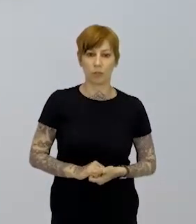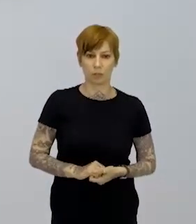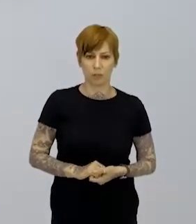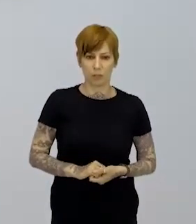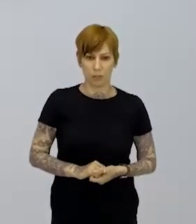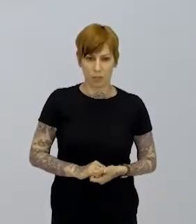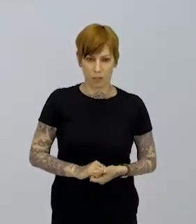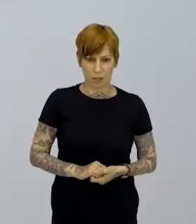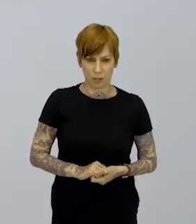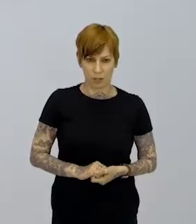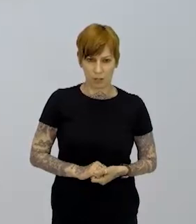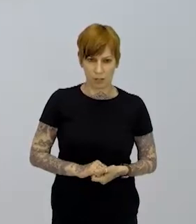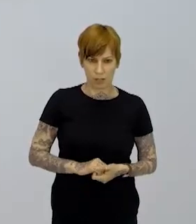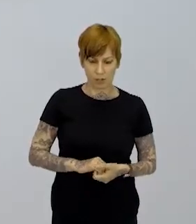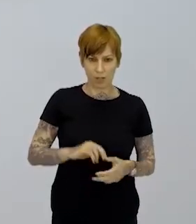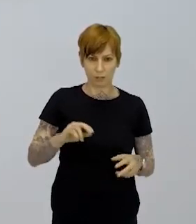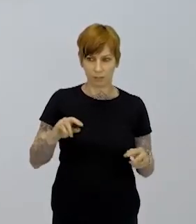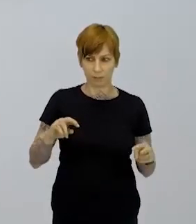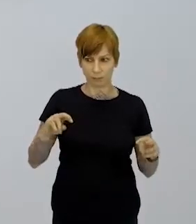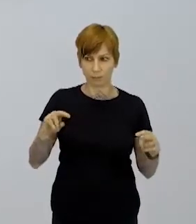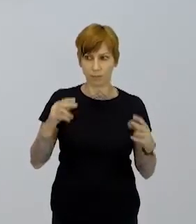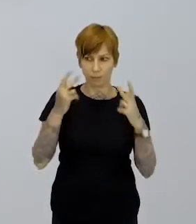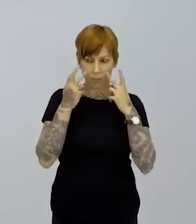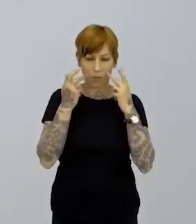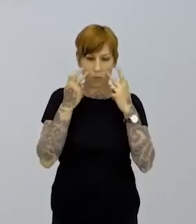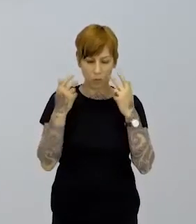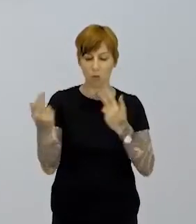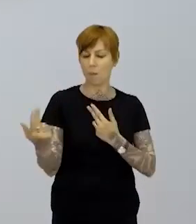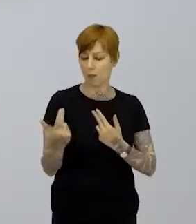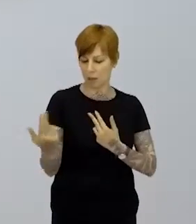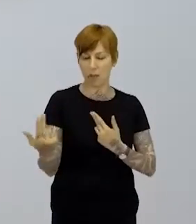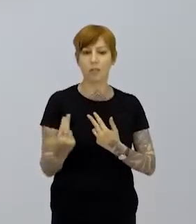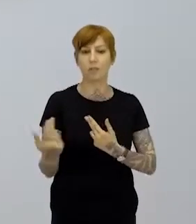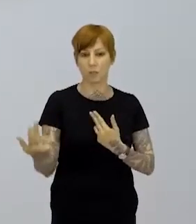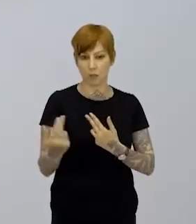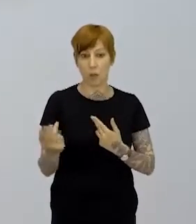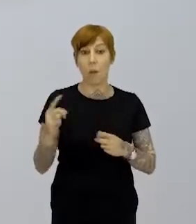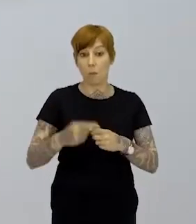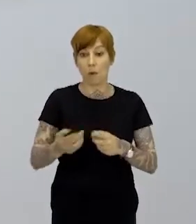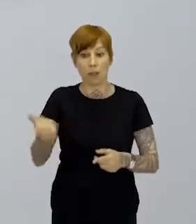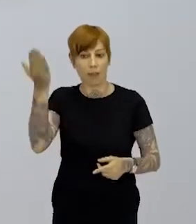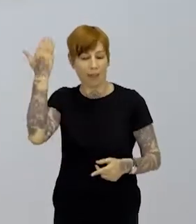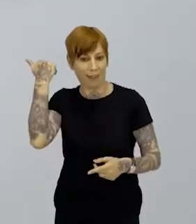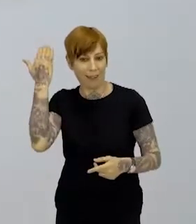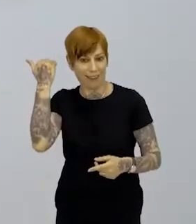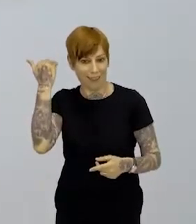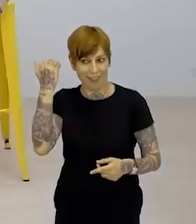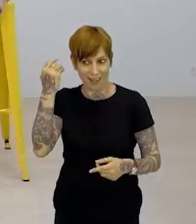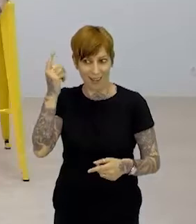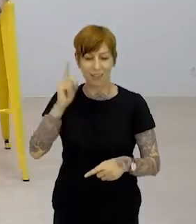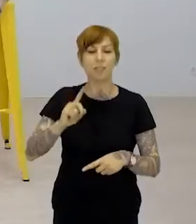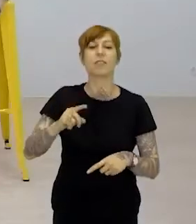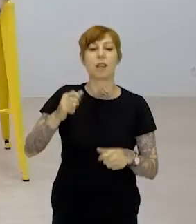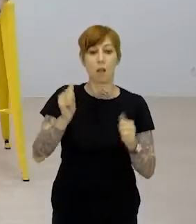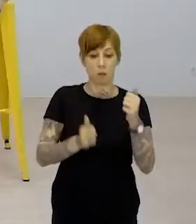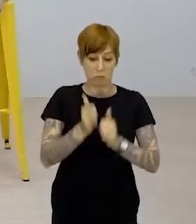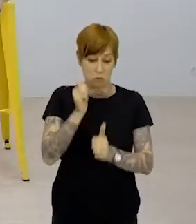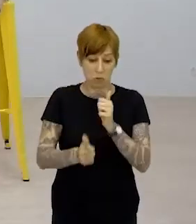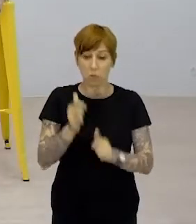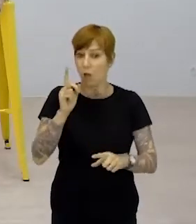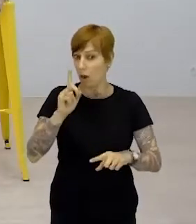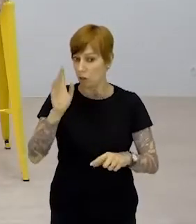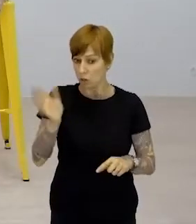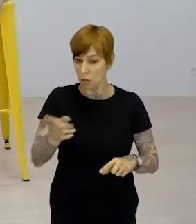existe algo em comum, né, que é o esporte, que já foi proibido. Olha que interessante. O Thiago, ele quer ser um